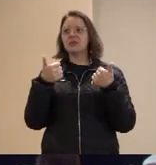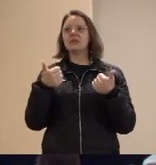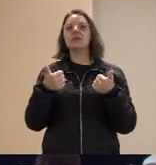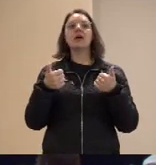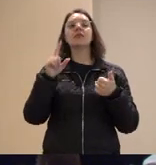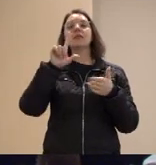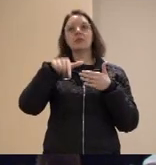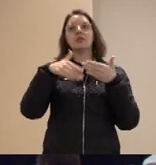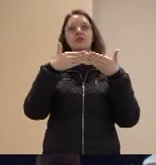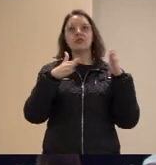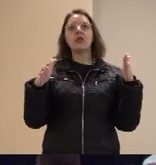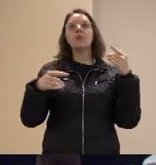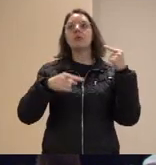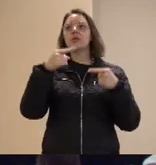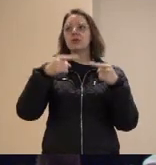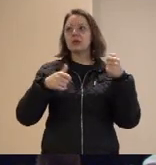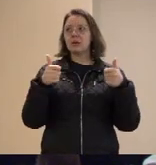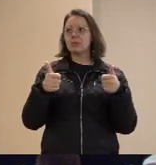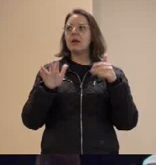para conversar.